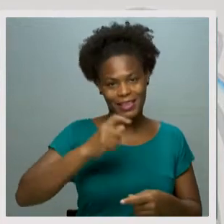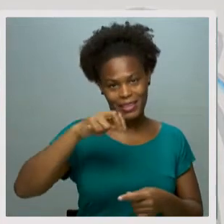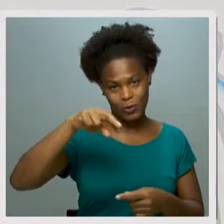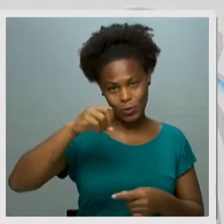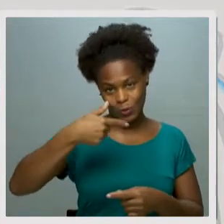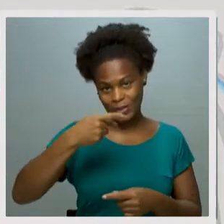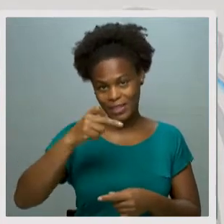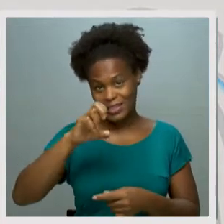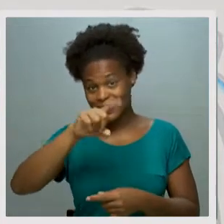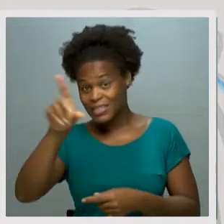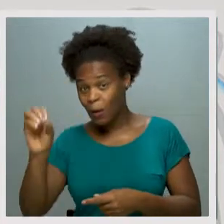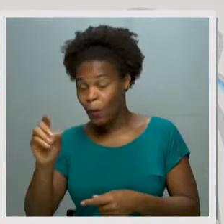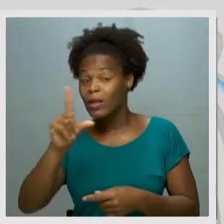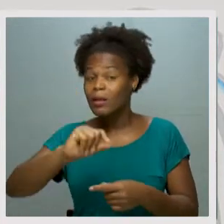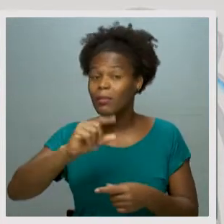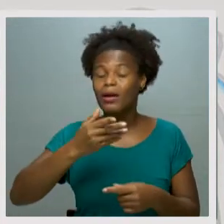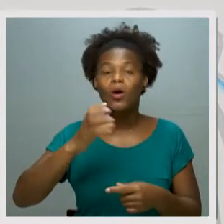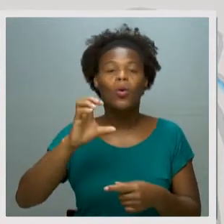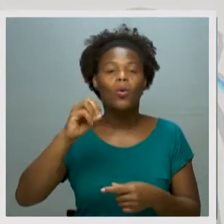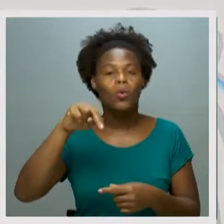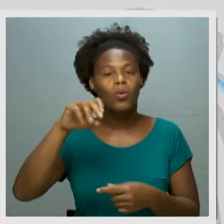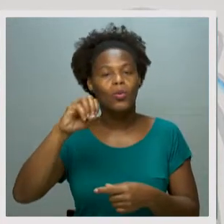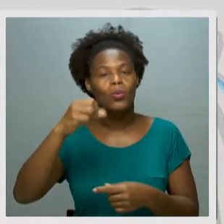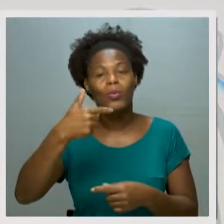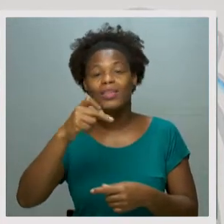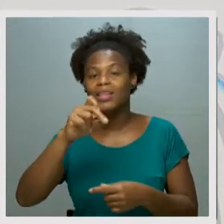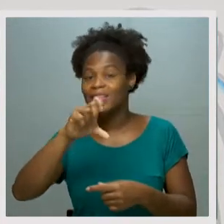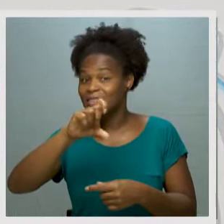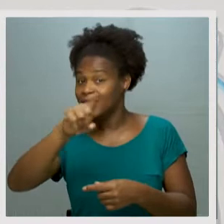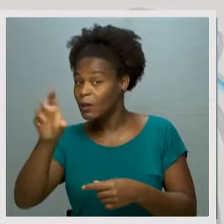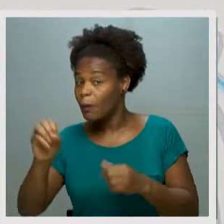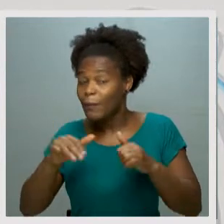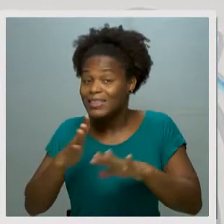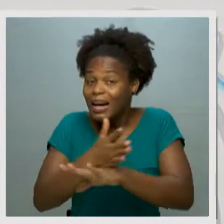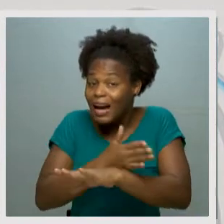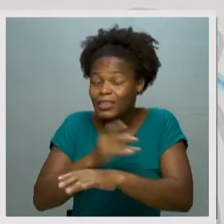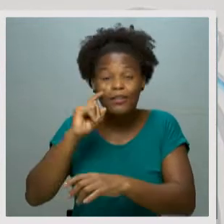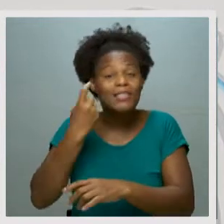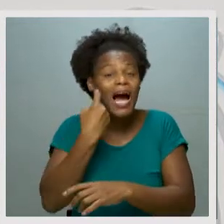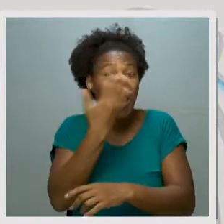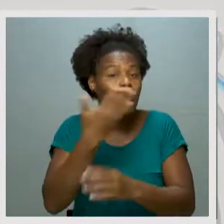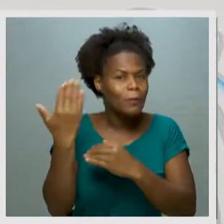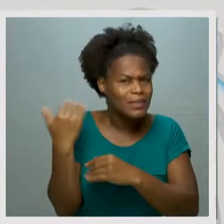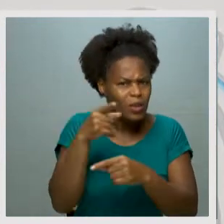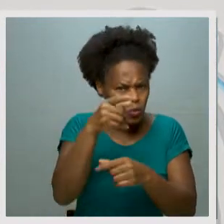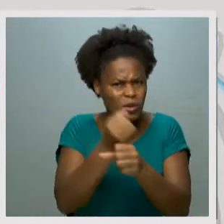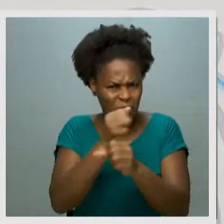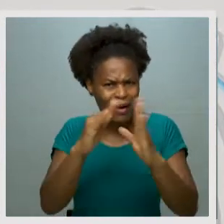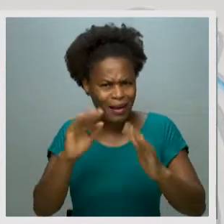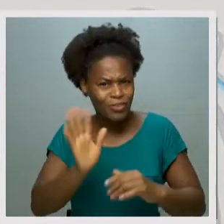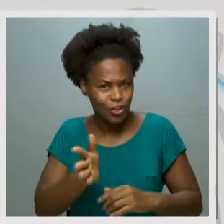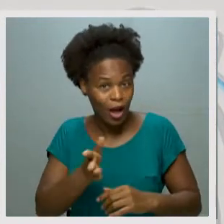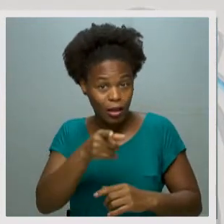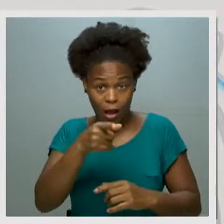a revisão daquilo que foi a aula anterior. Fizeram o trabalho de casa? Muito bem. Nunca podem